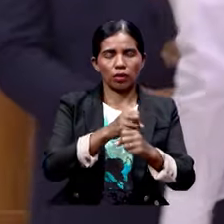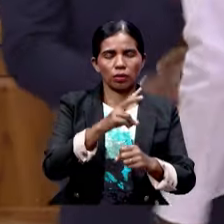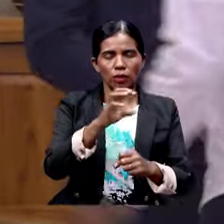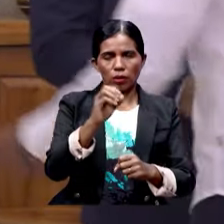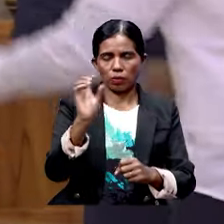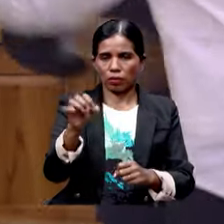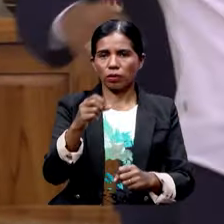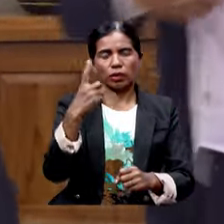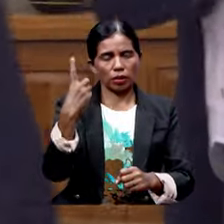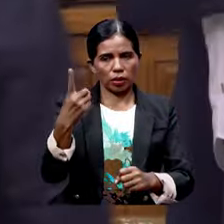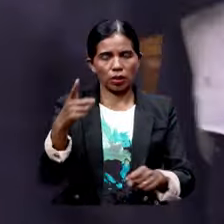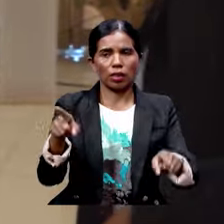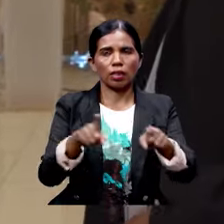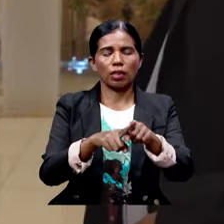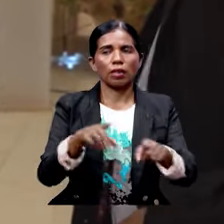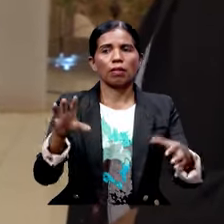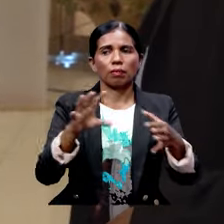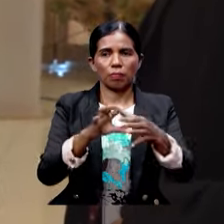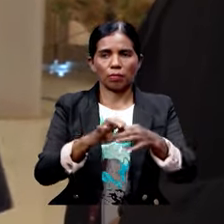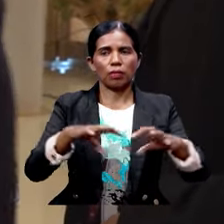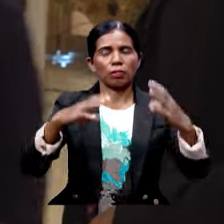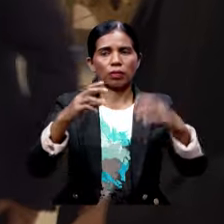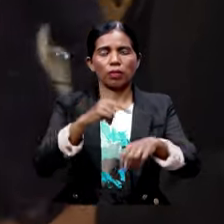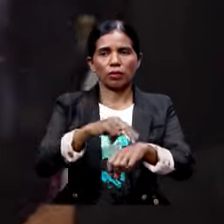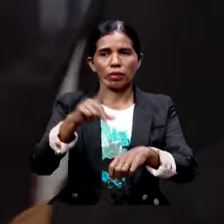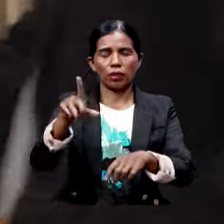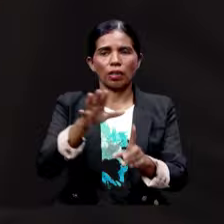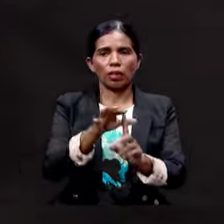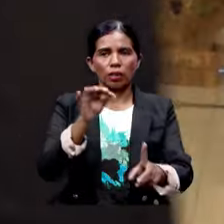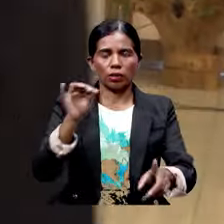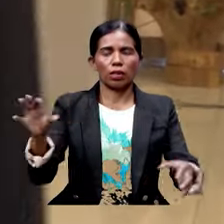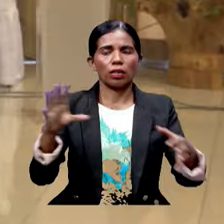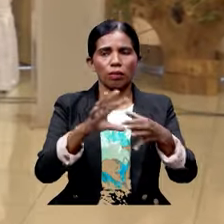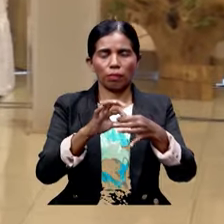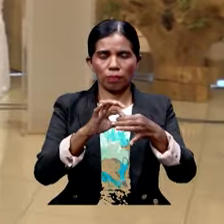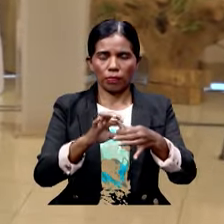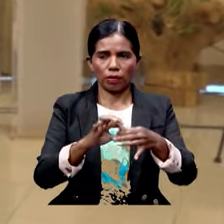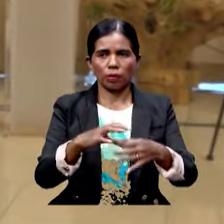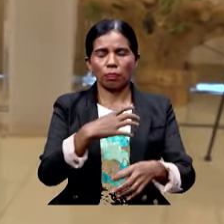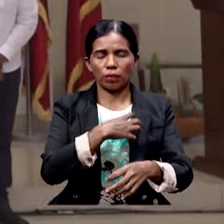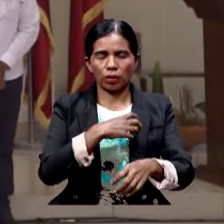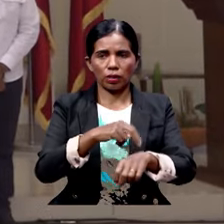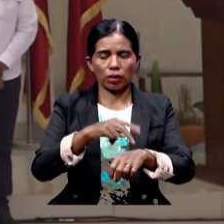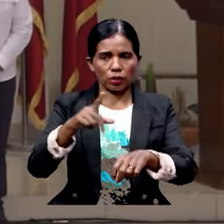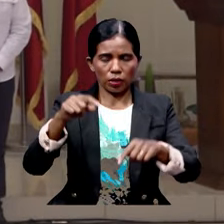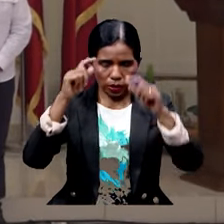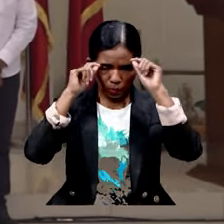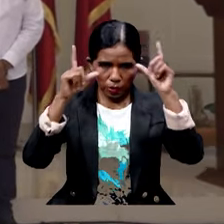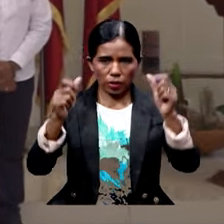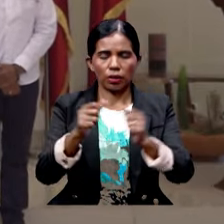san resintolo, hanesan mos, membro comisão nacional eleição, no membro triagem Polícia Nacional Timor-Leste, e ya tinan